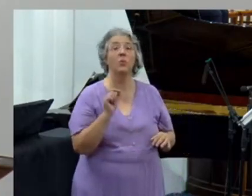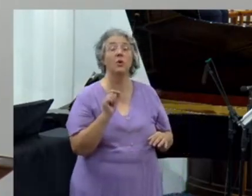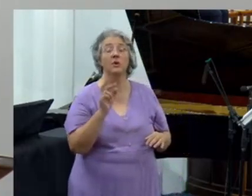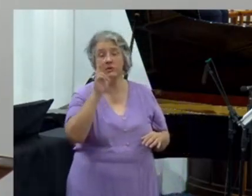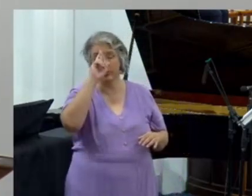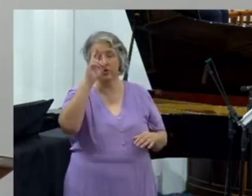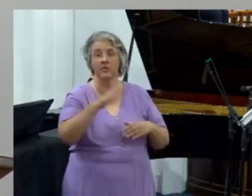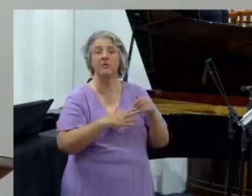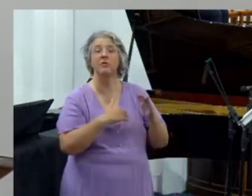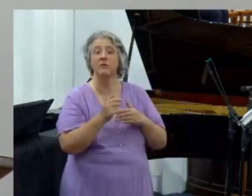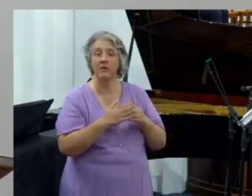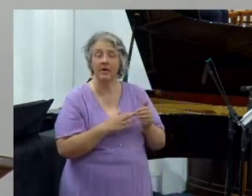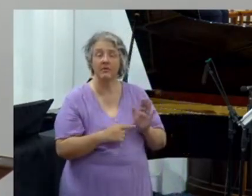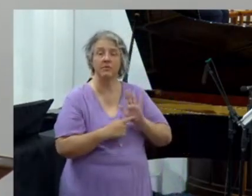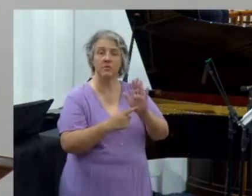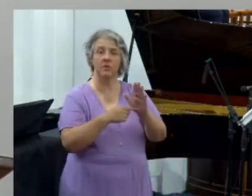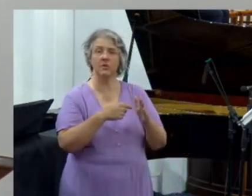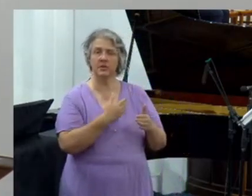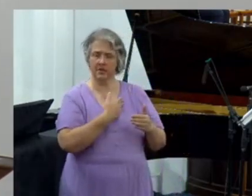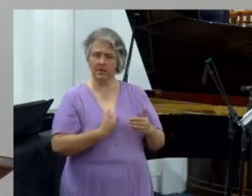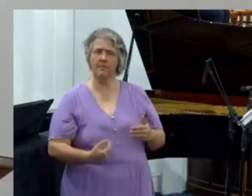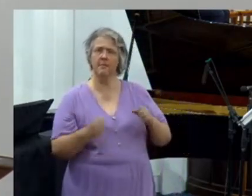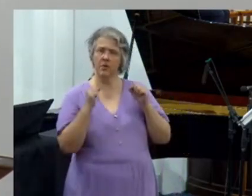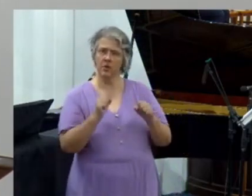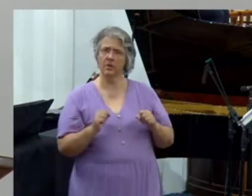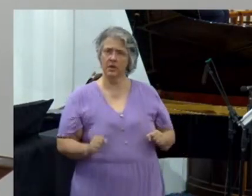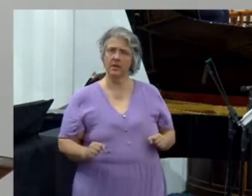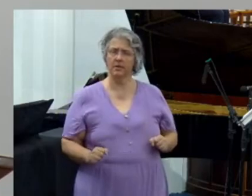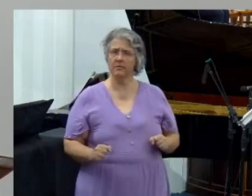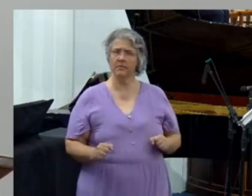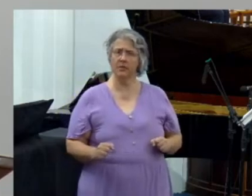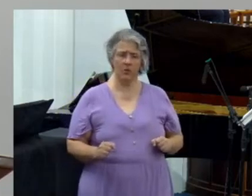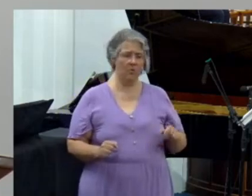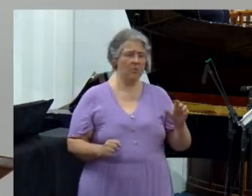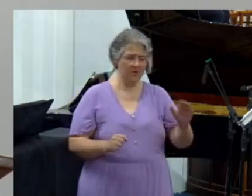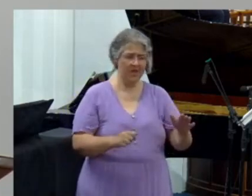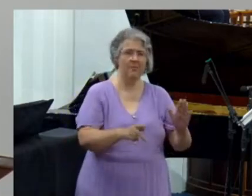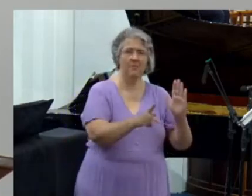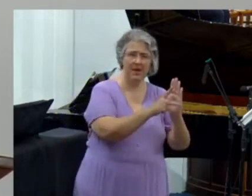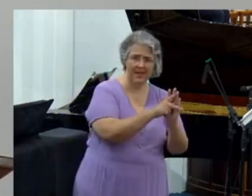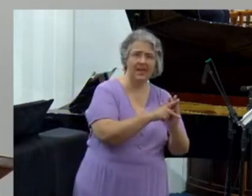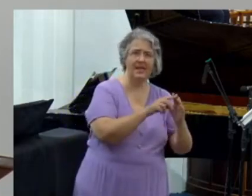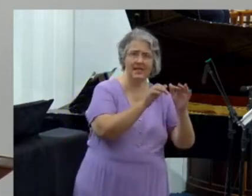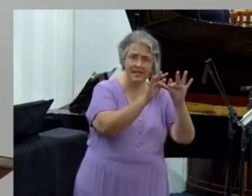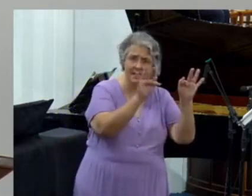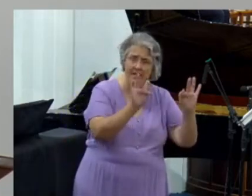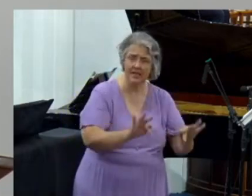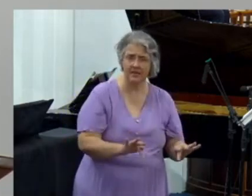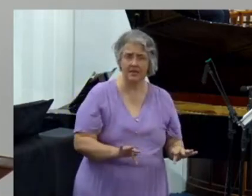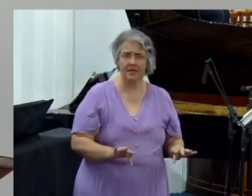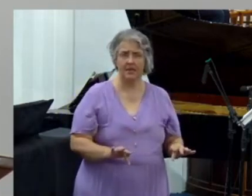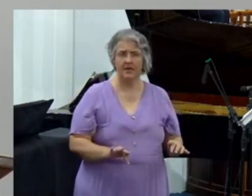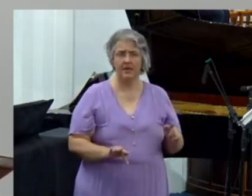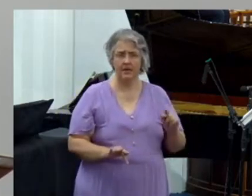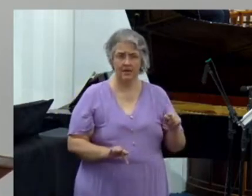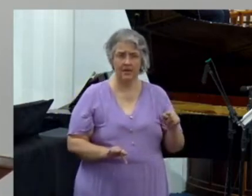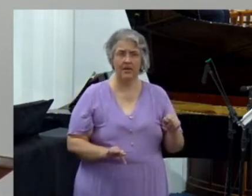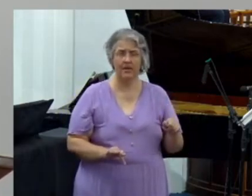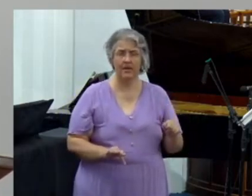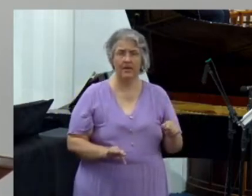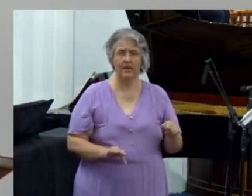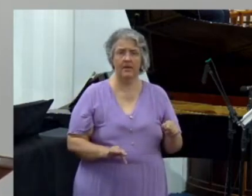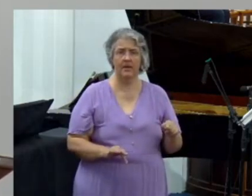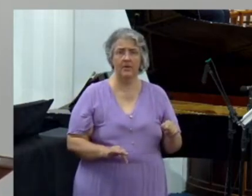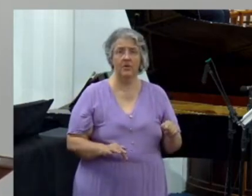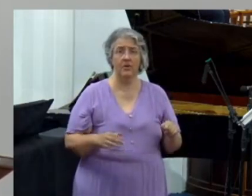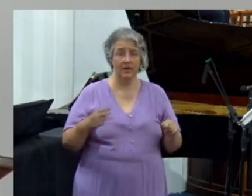após revelar a sua autoridade, como o templo sendo dele, e então eliminando uma rotina que já há décadas tinha sido